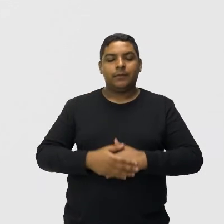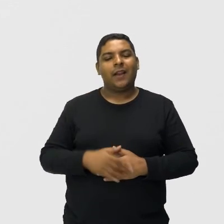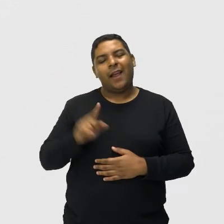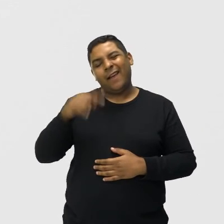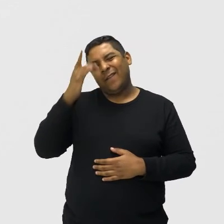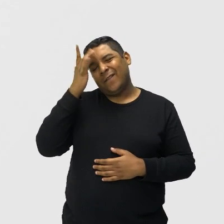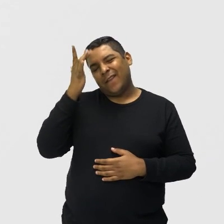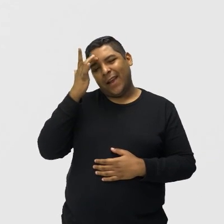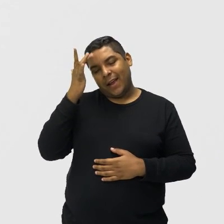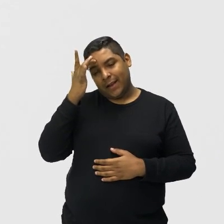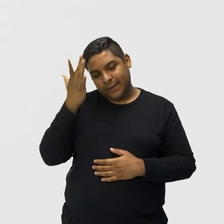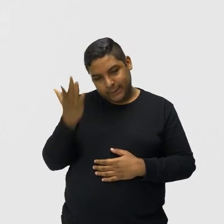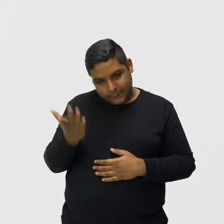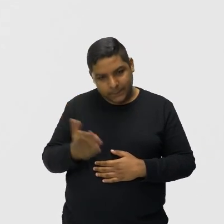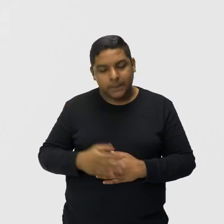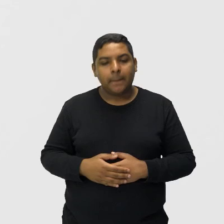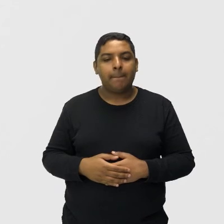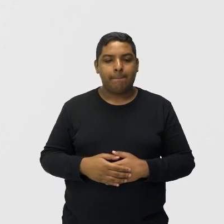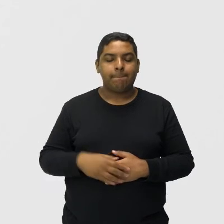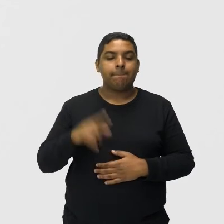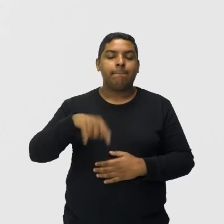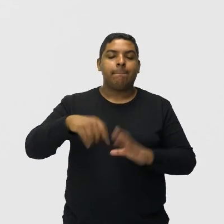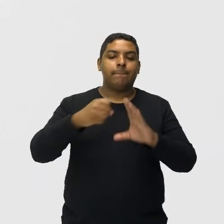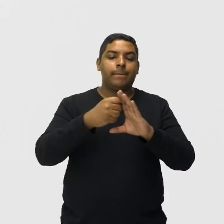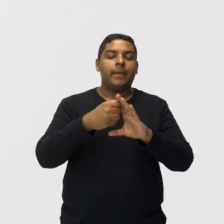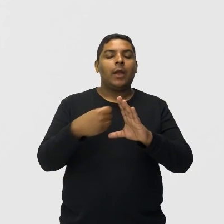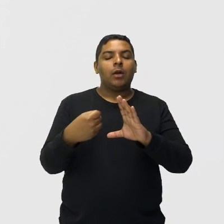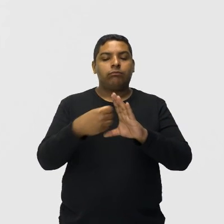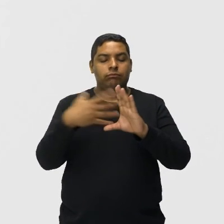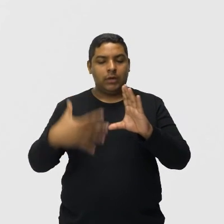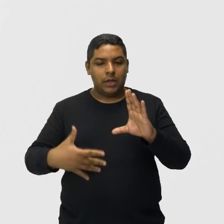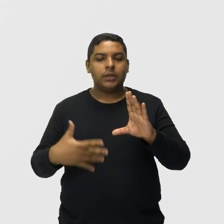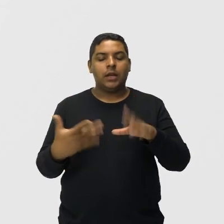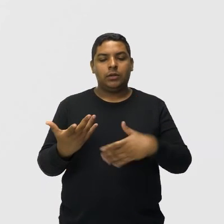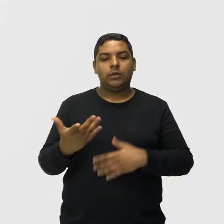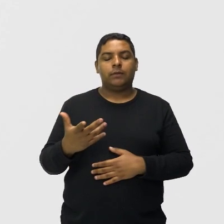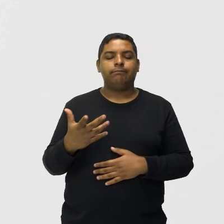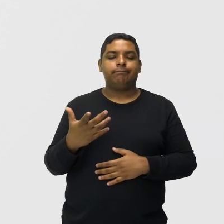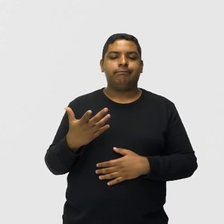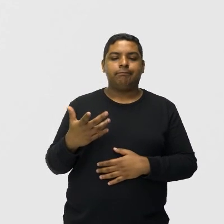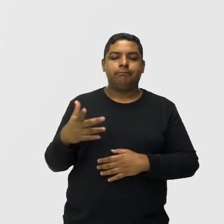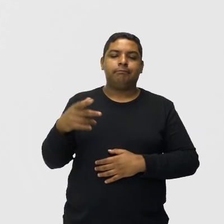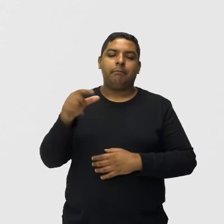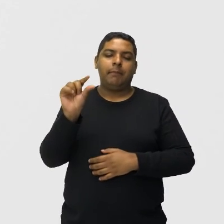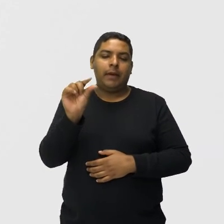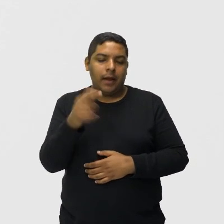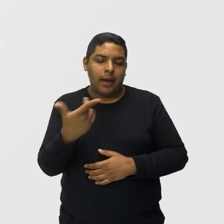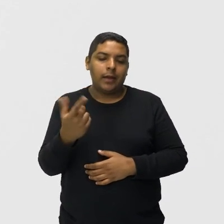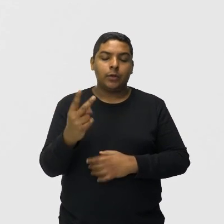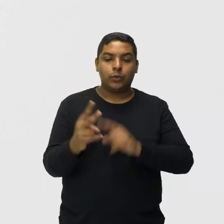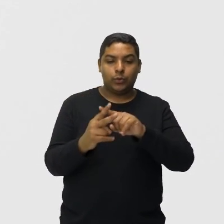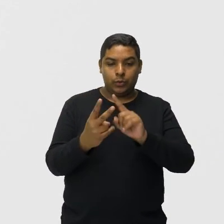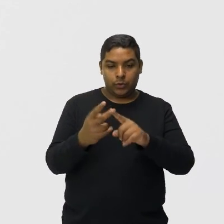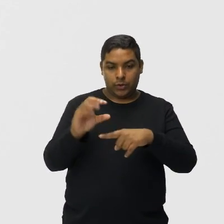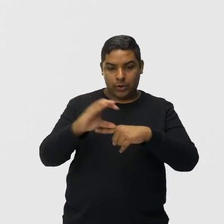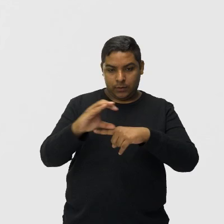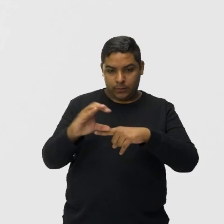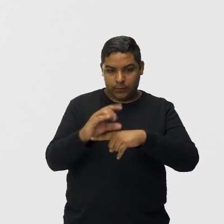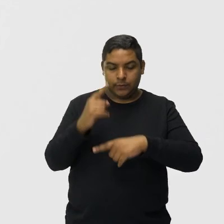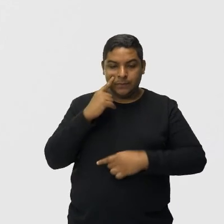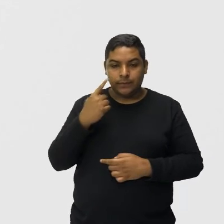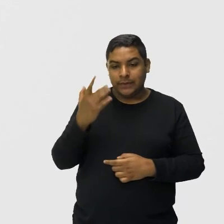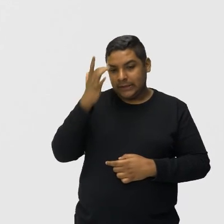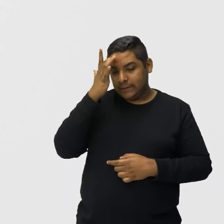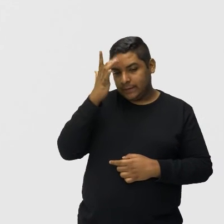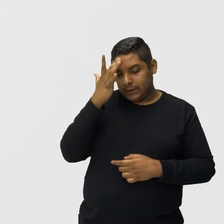bem fáceis, né? Composto pequenininho com 2 carbonos, bem simples de responder. Vamos lá para as